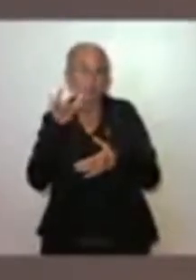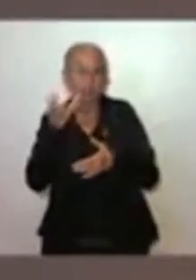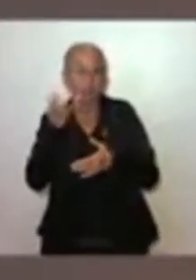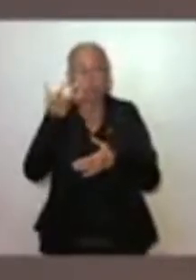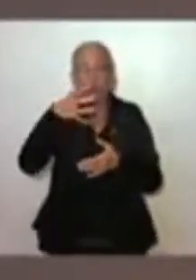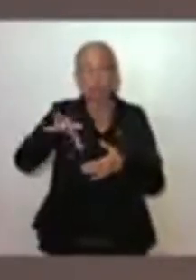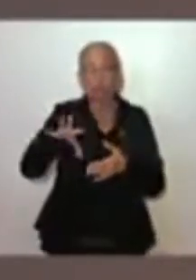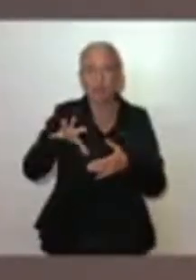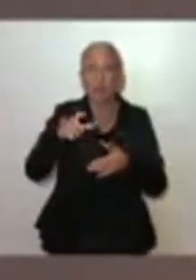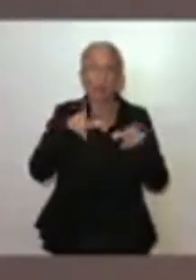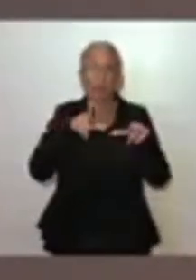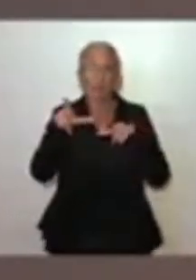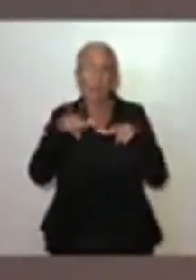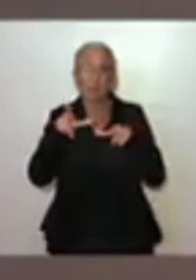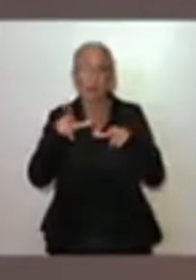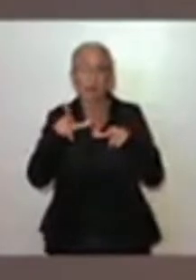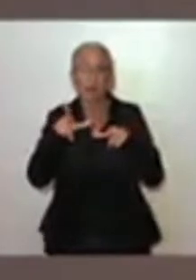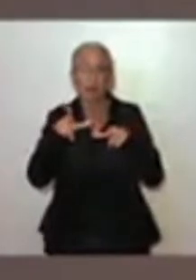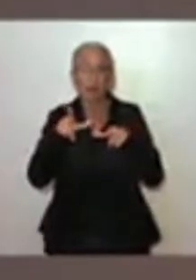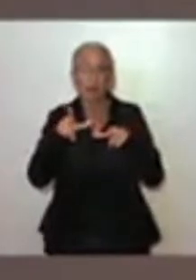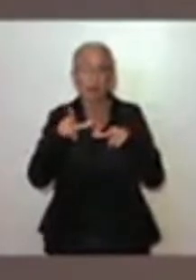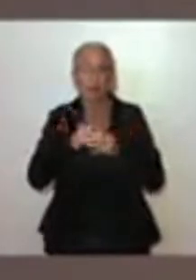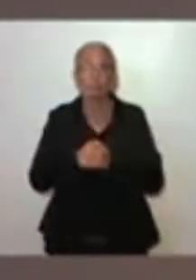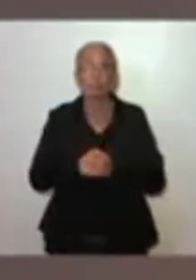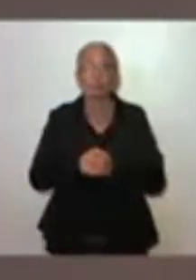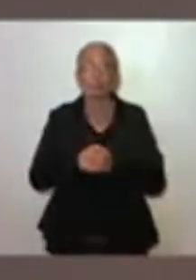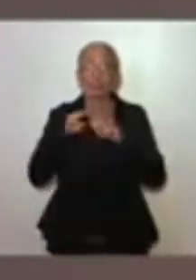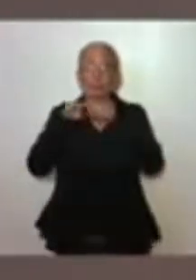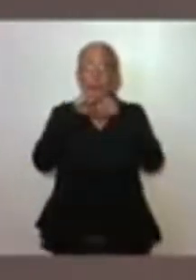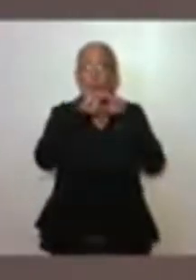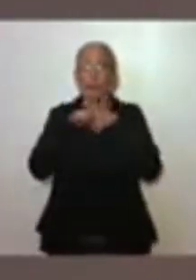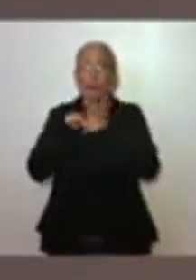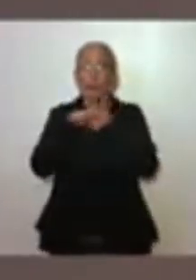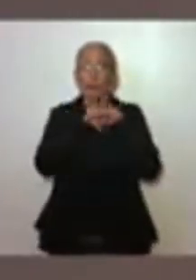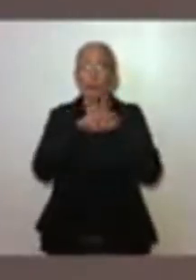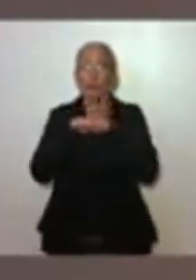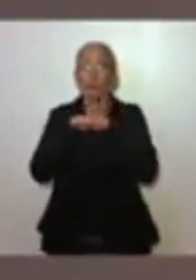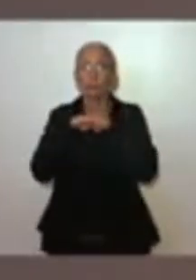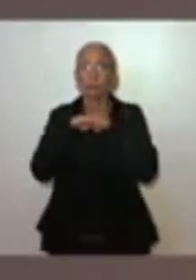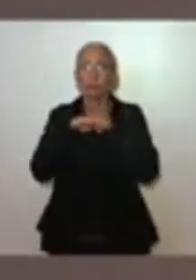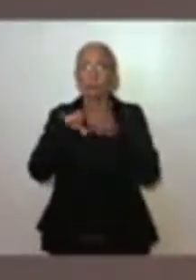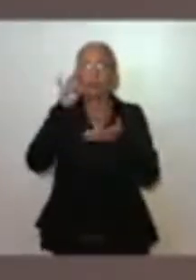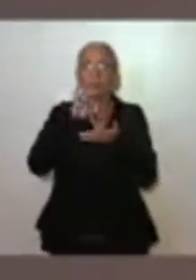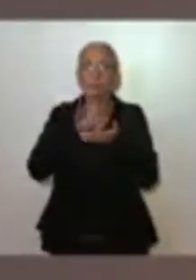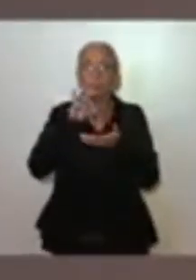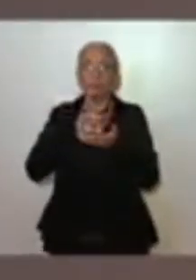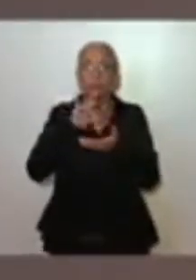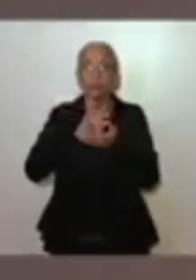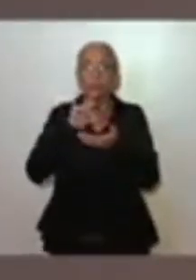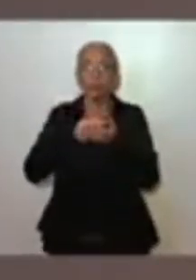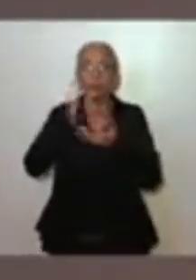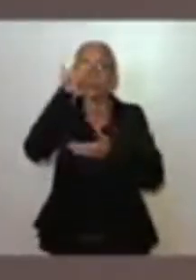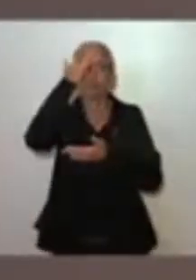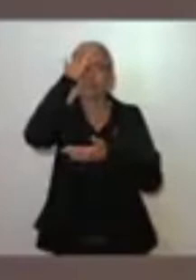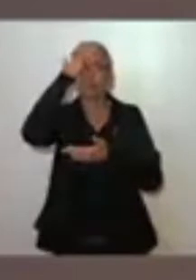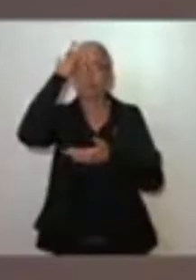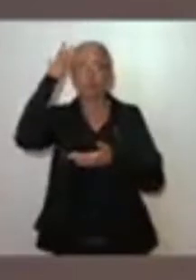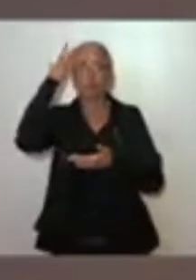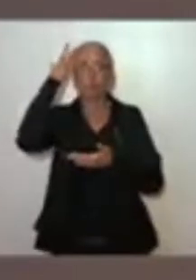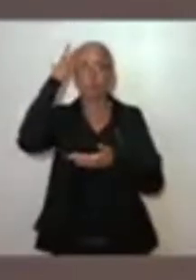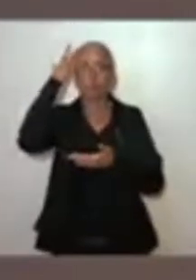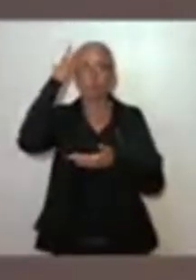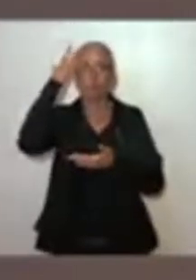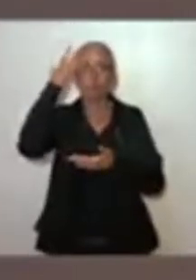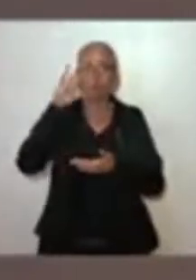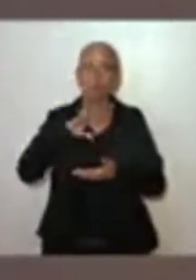seu trabalho Oi e a igualdade a igualdade plena entre as pessoas meus queridos